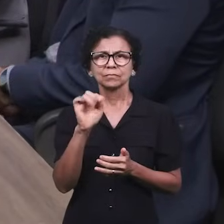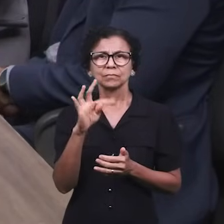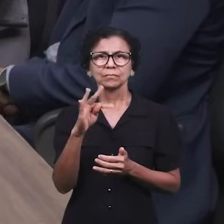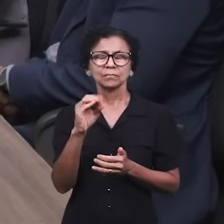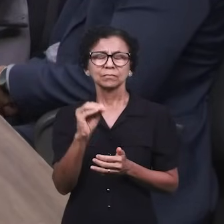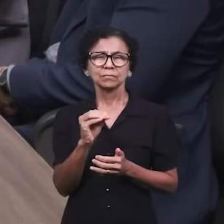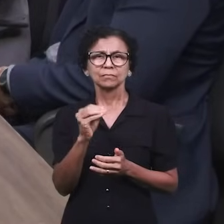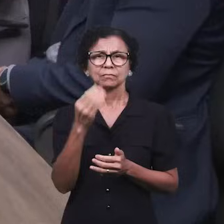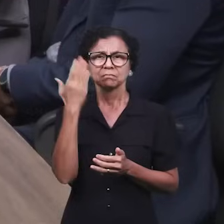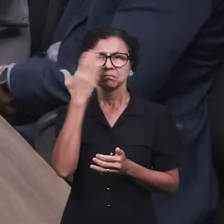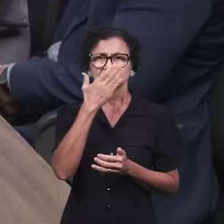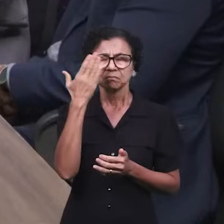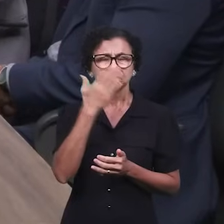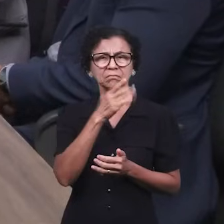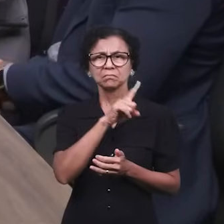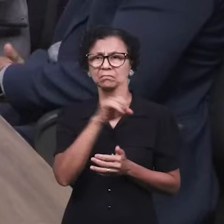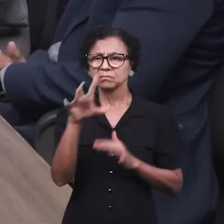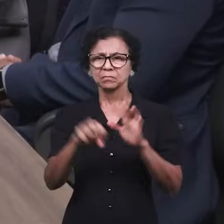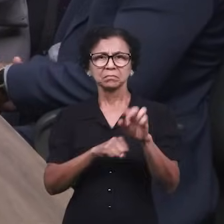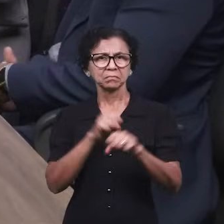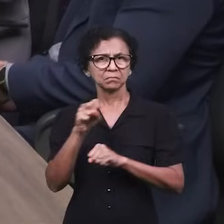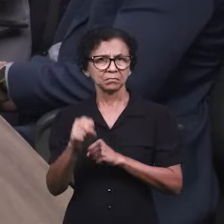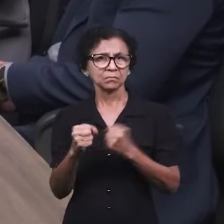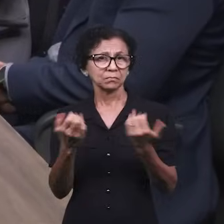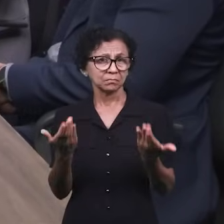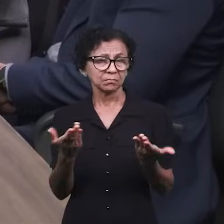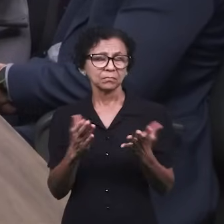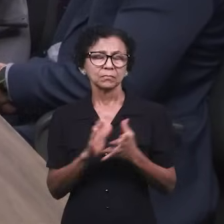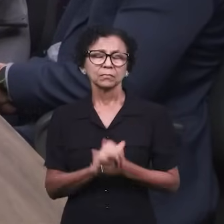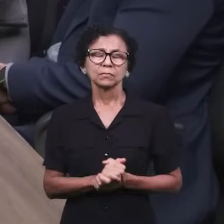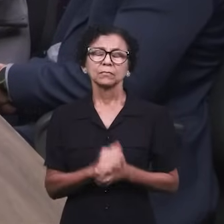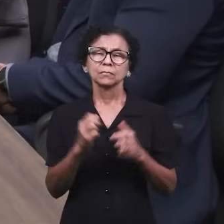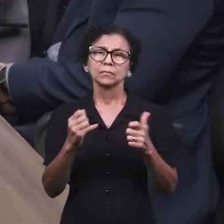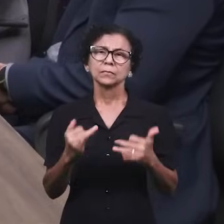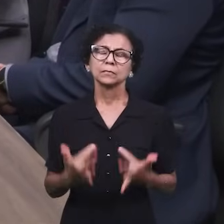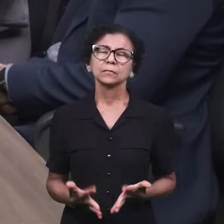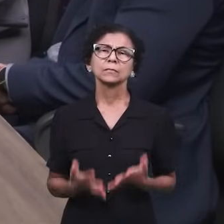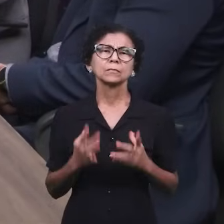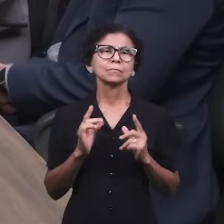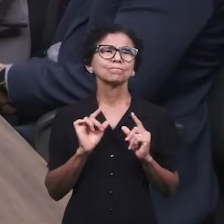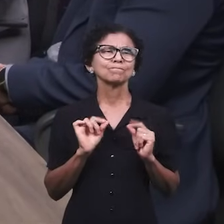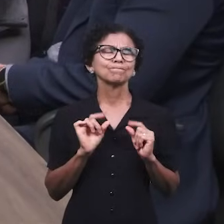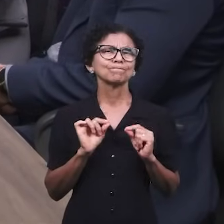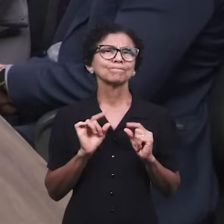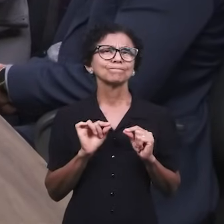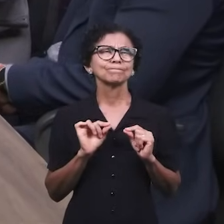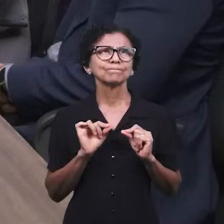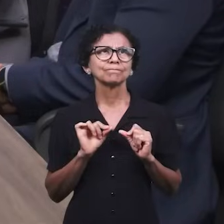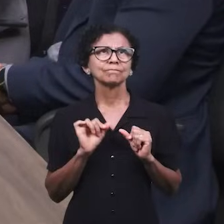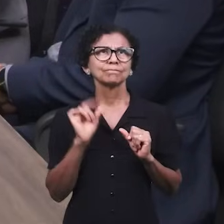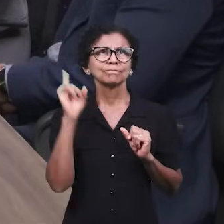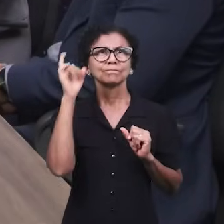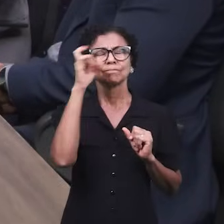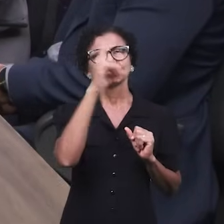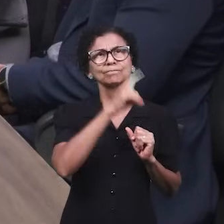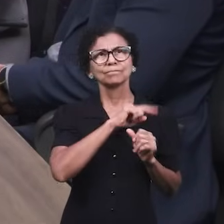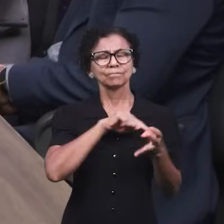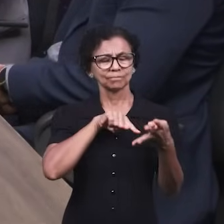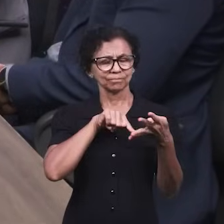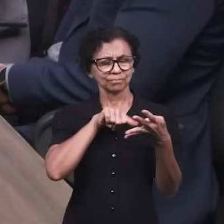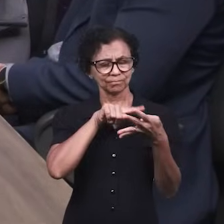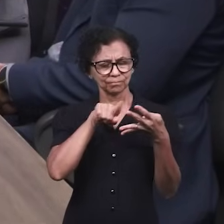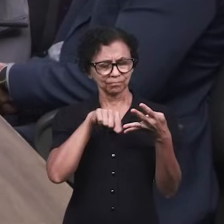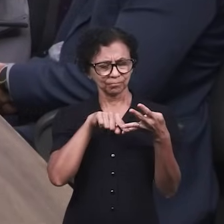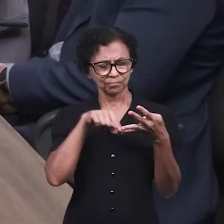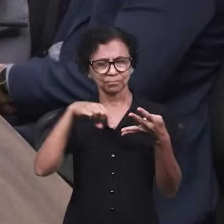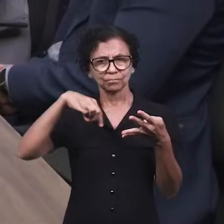senhor falasse um pouquinho a respeito disso, né? Dessa dificuldade de identificarmos essa 4ª